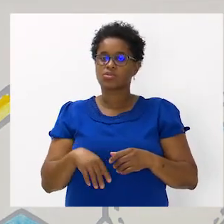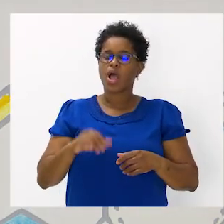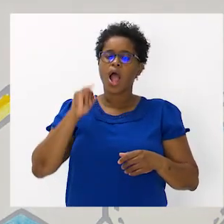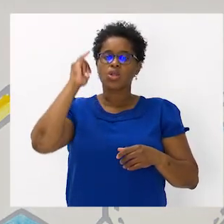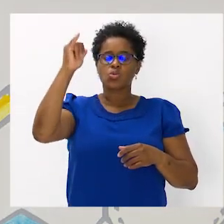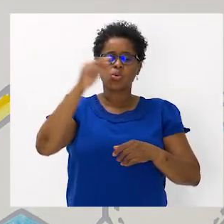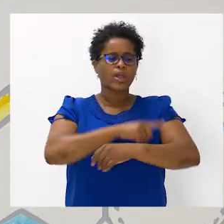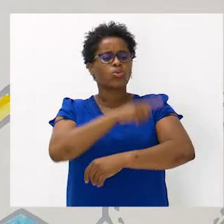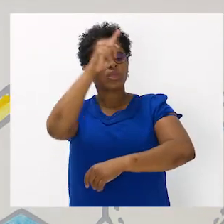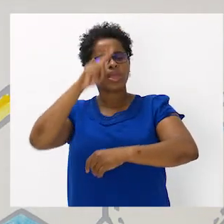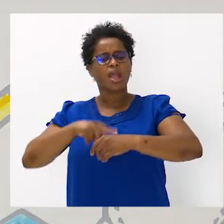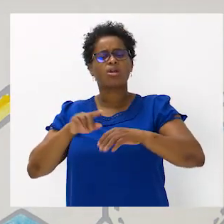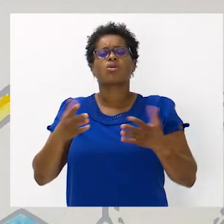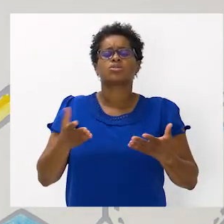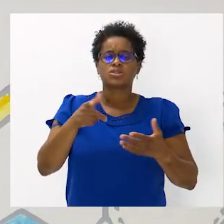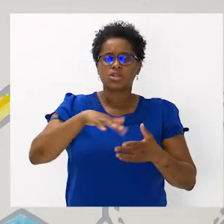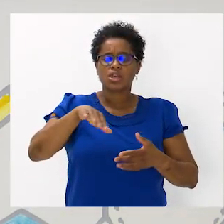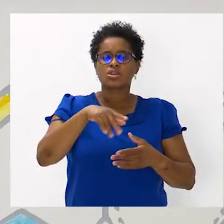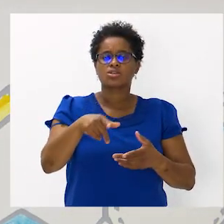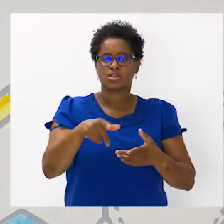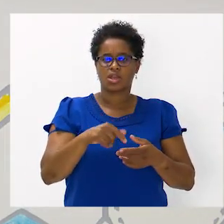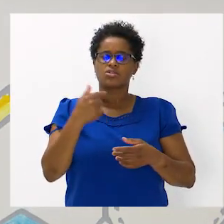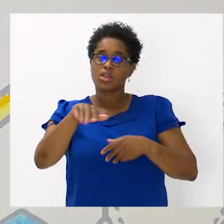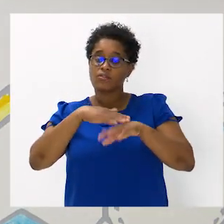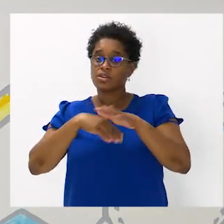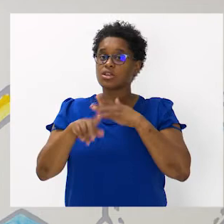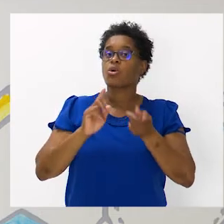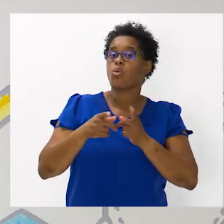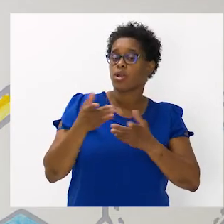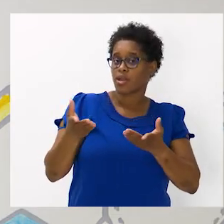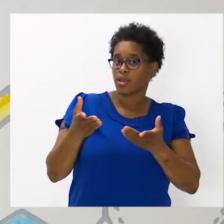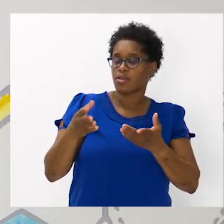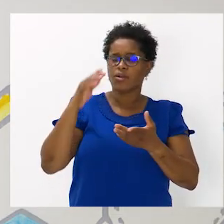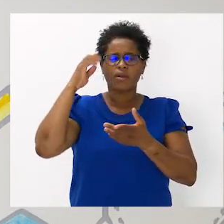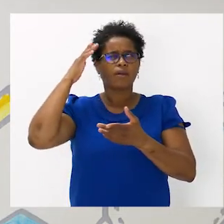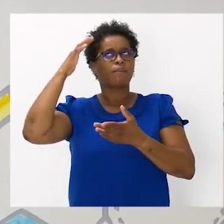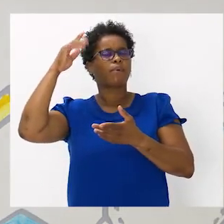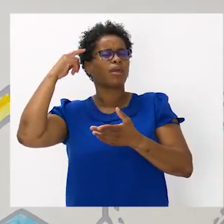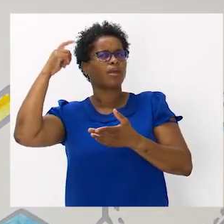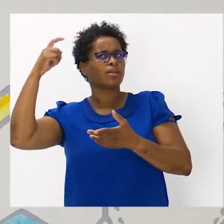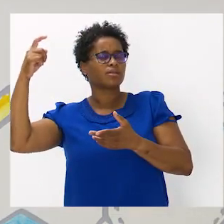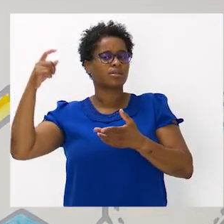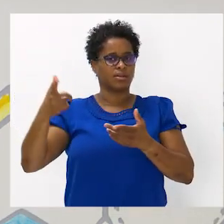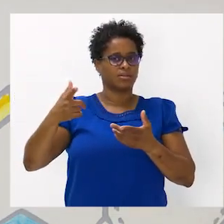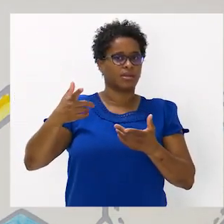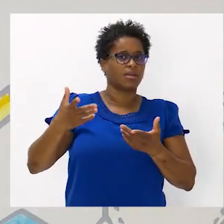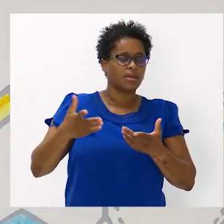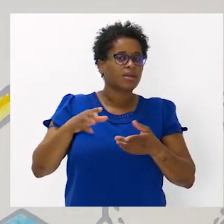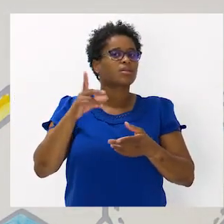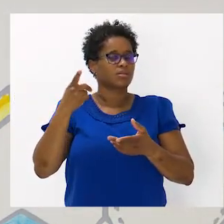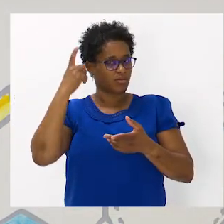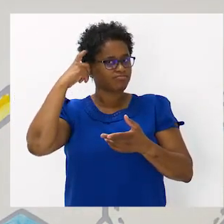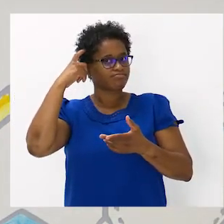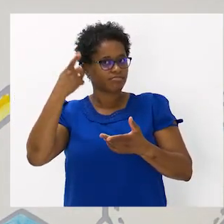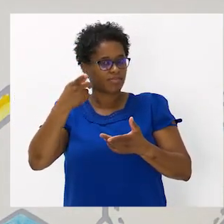a altura do triângulo, onde é que está a altura do triângulo? Vamos ter ali que fazer o quê? O raciocínio, ter o raciocínio